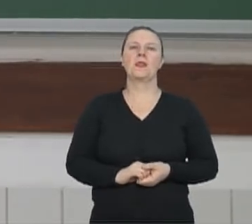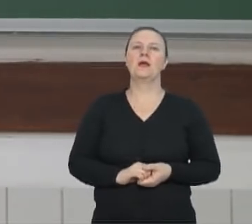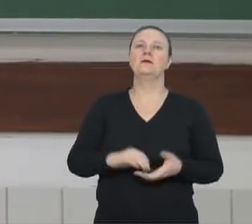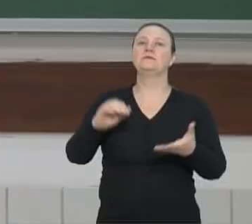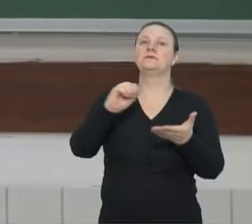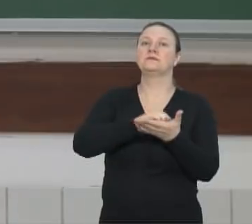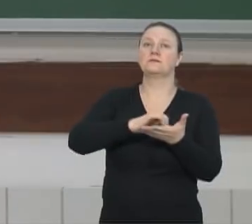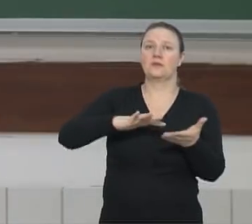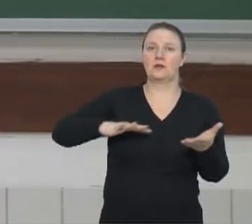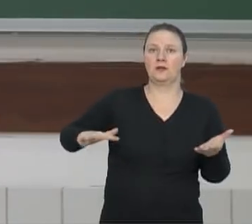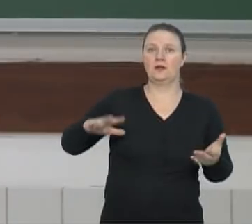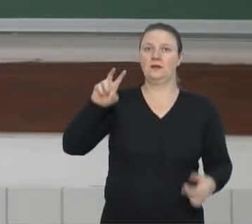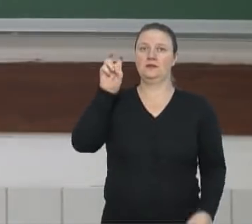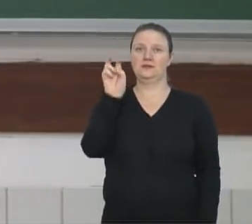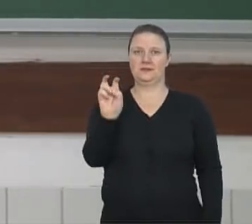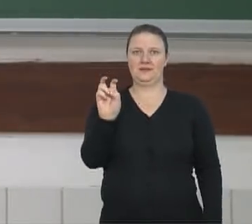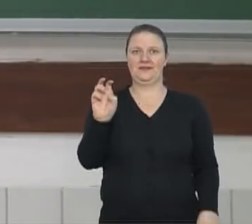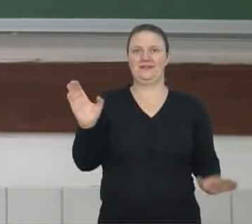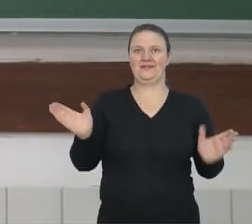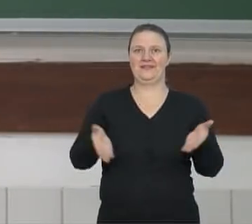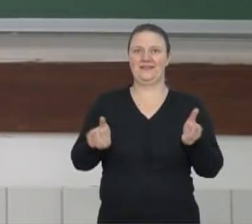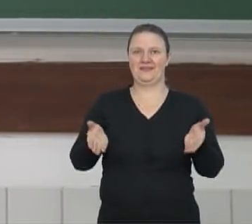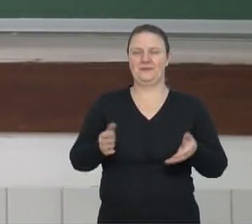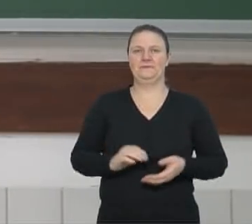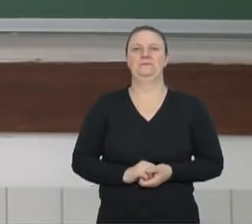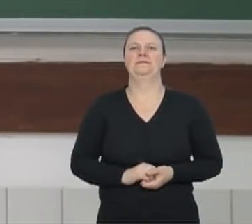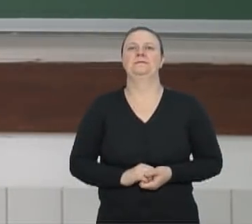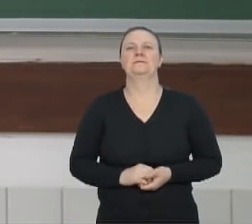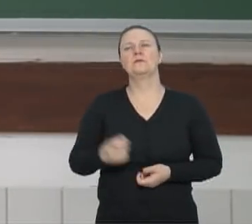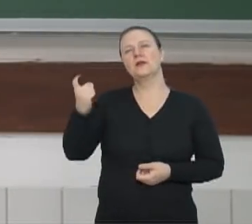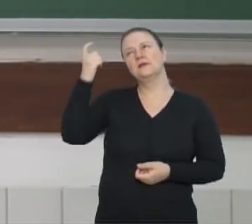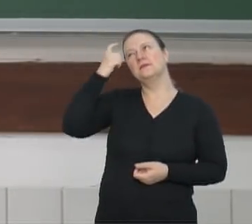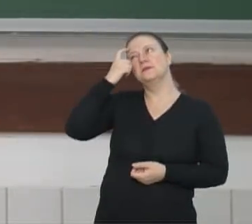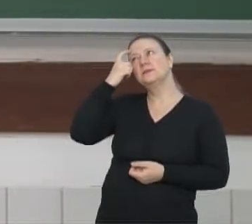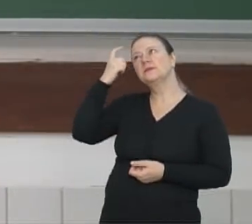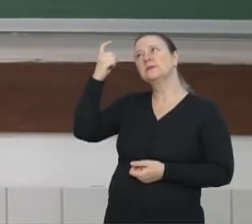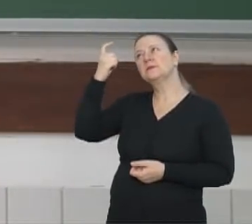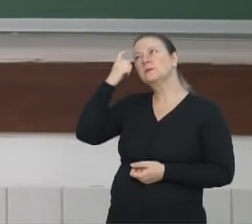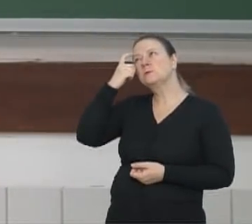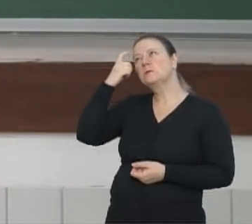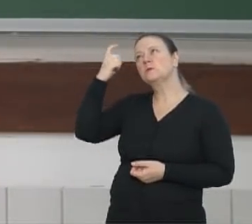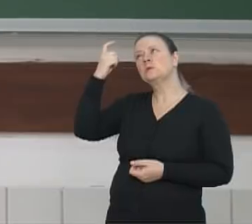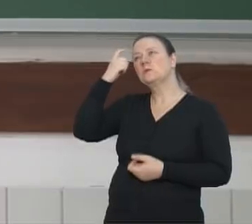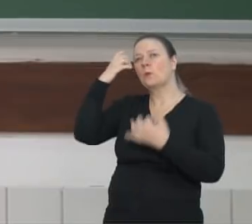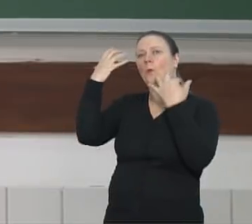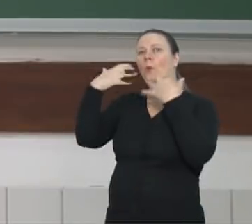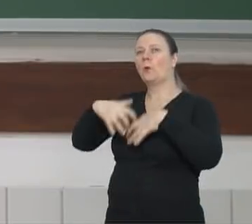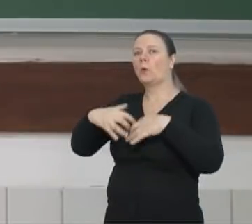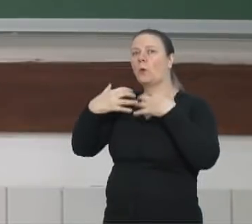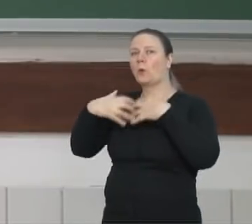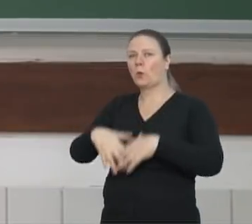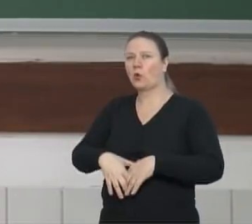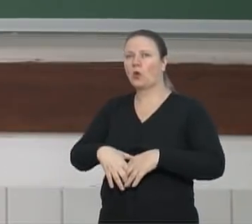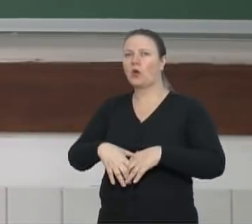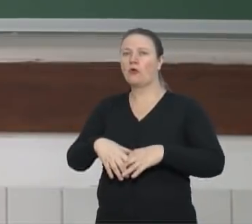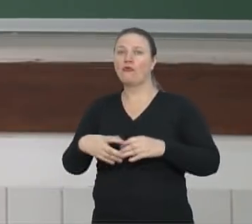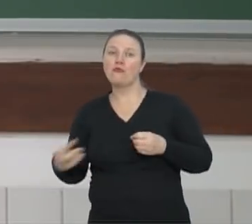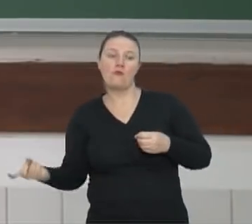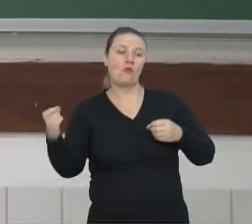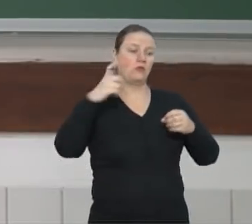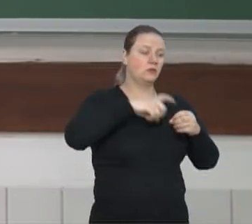Vamos lá para uma atividade 5. Agora tem que pensar, buscar tudo que a professora Tânia